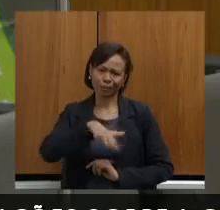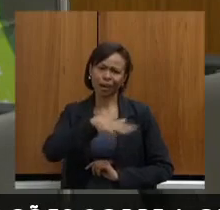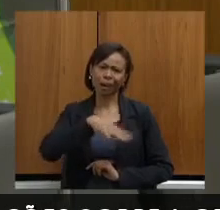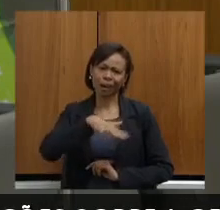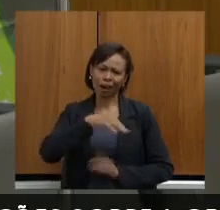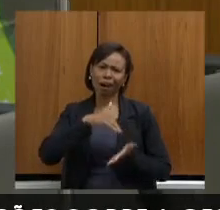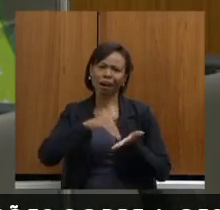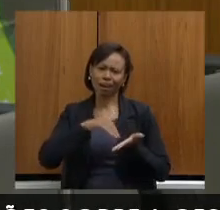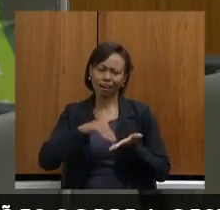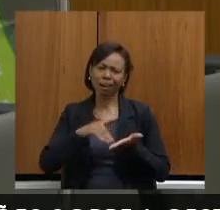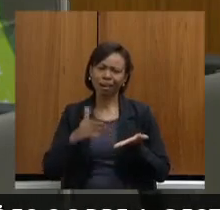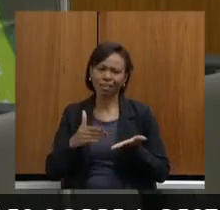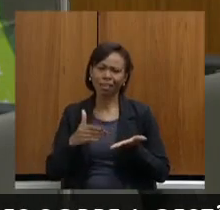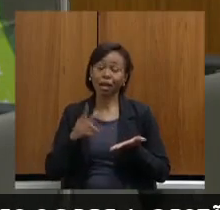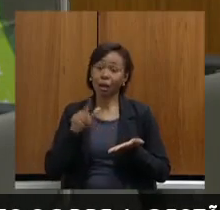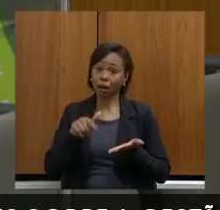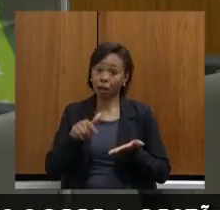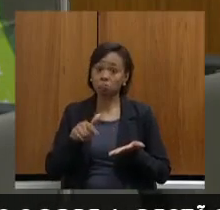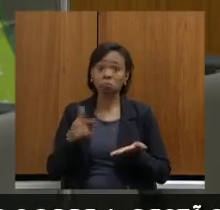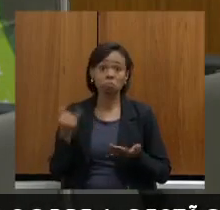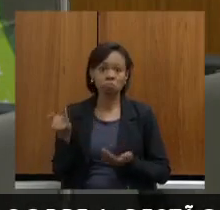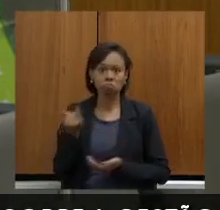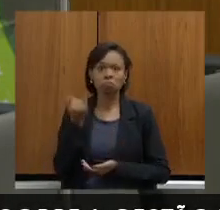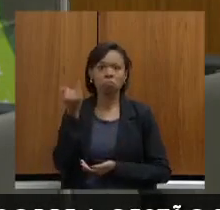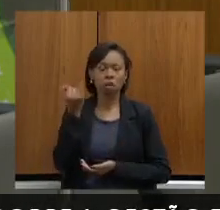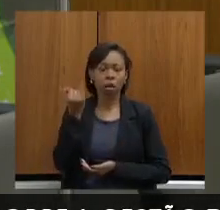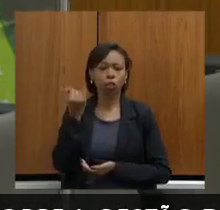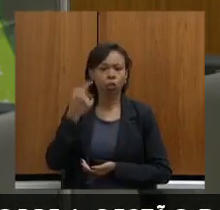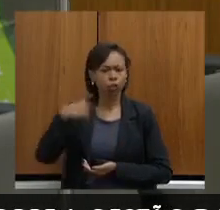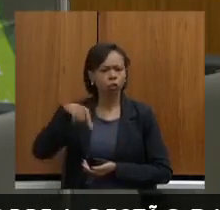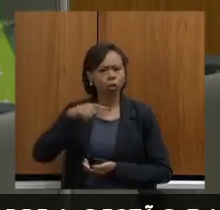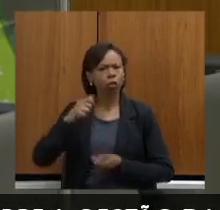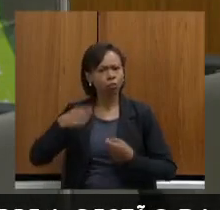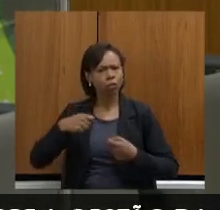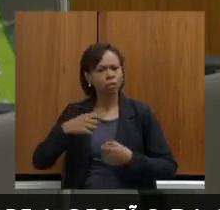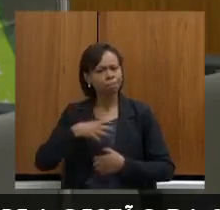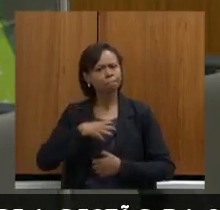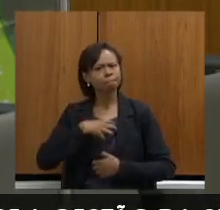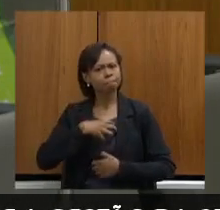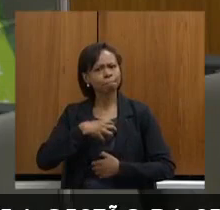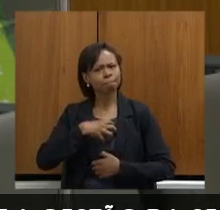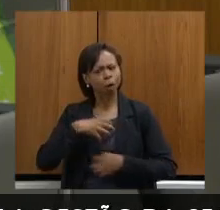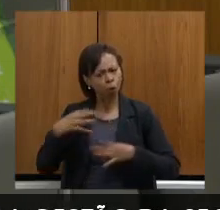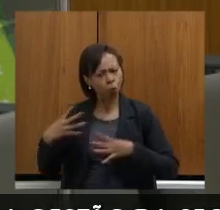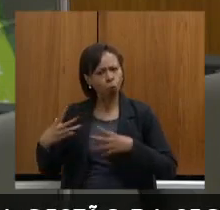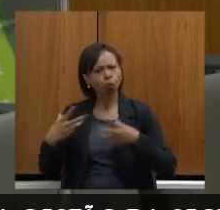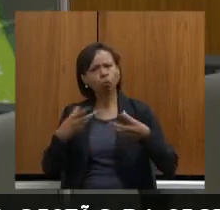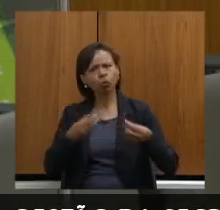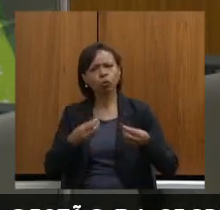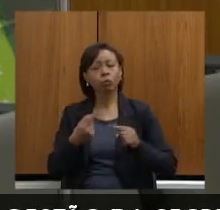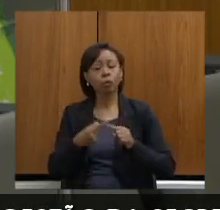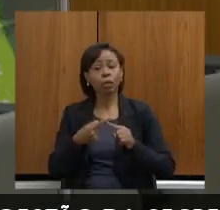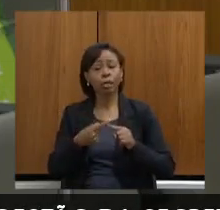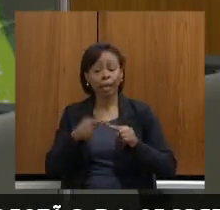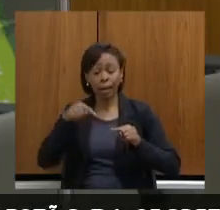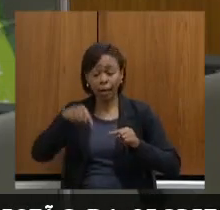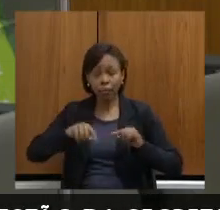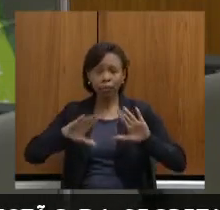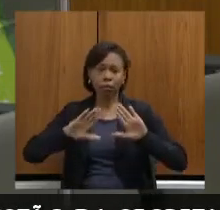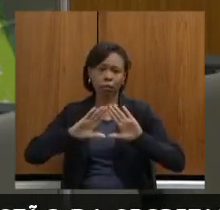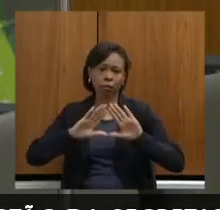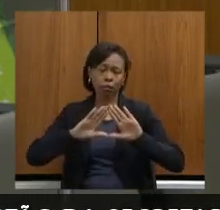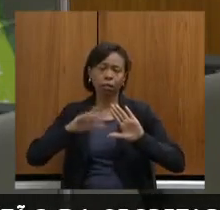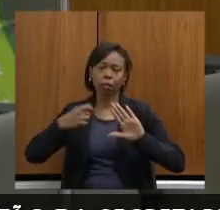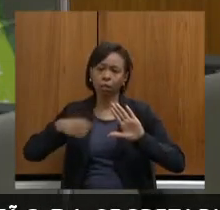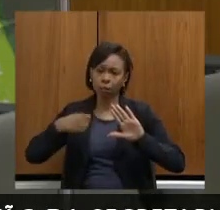é histórico isso é algo que nós temos que nos pro Oi tá Cristiano a todos porque a assembleia realmente precisa